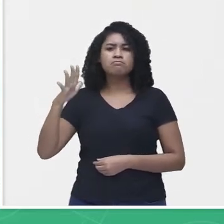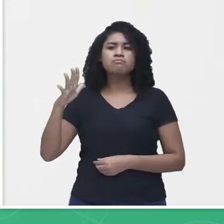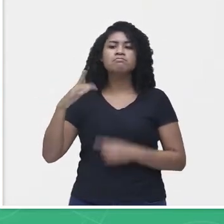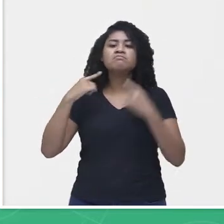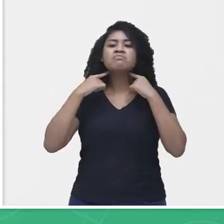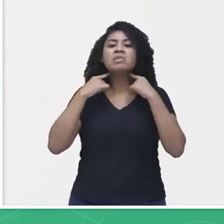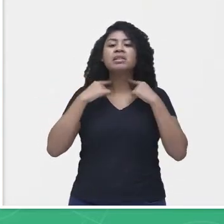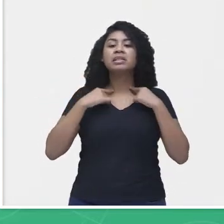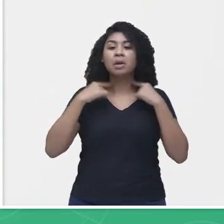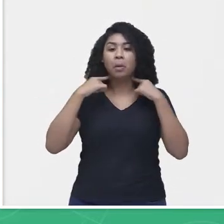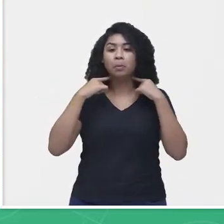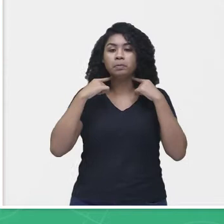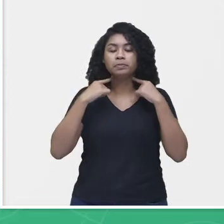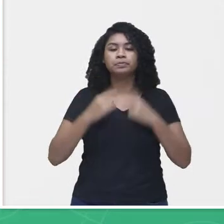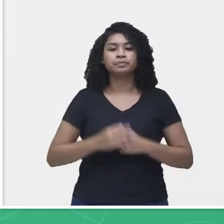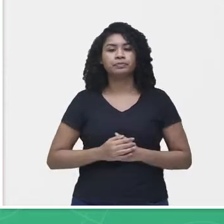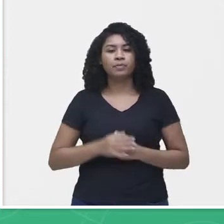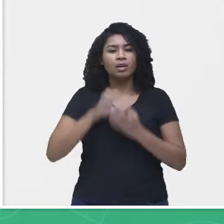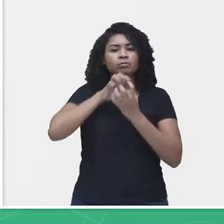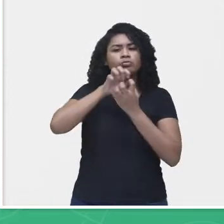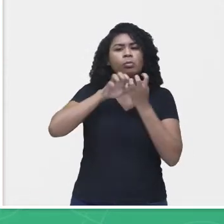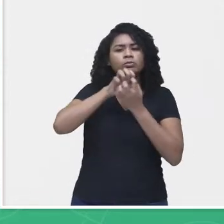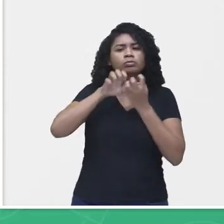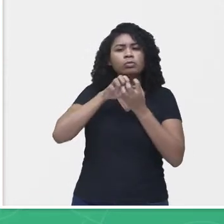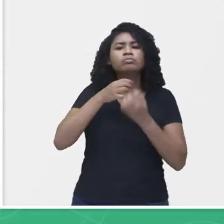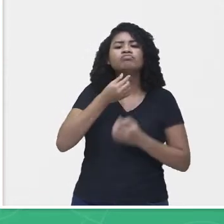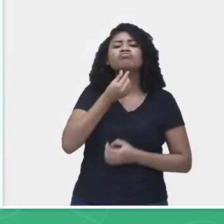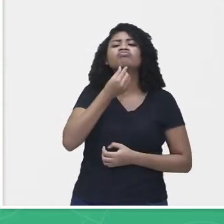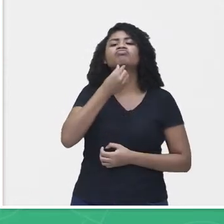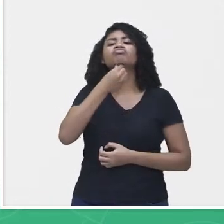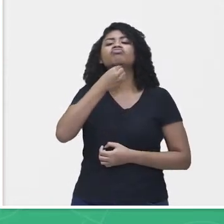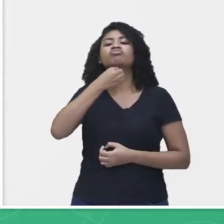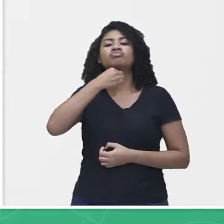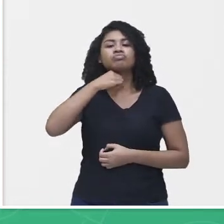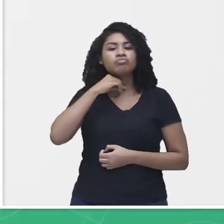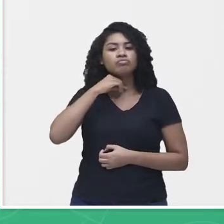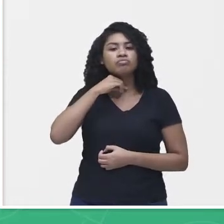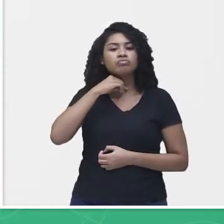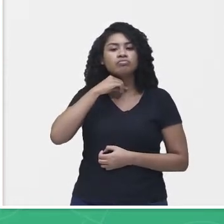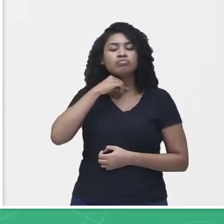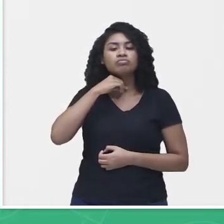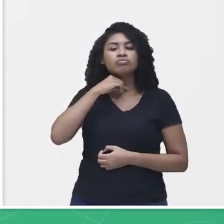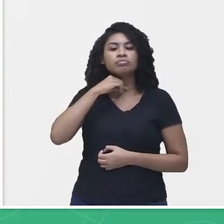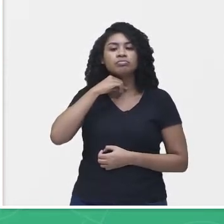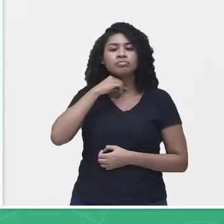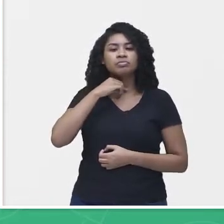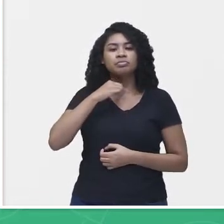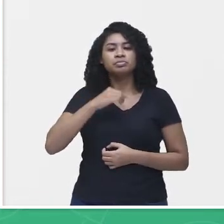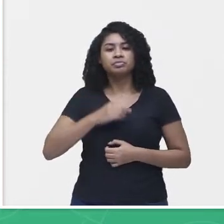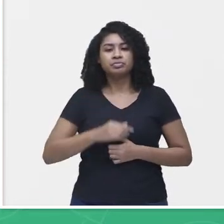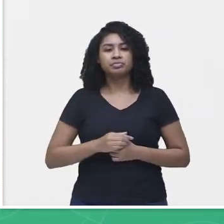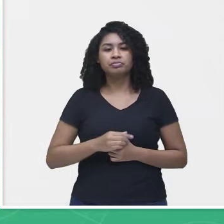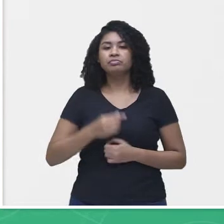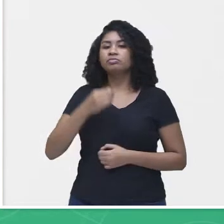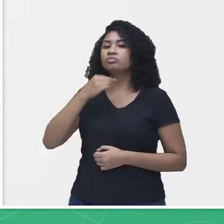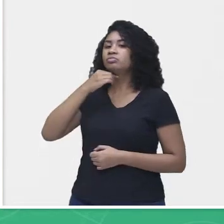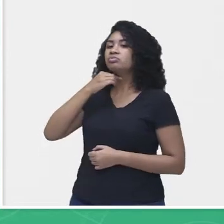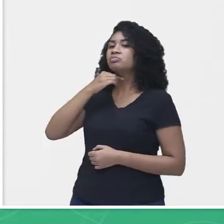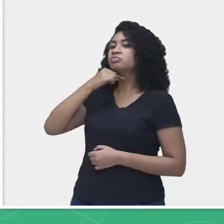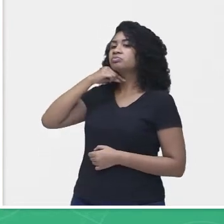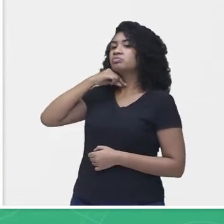pescoço. Após a mastigação, o bolo alimentar passa pela faringe e vai ser direcionado ao